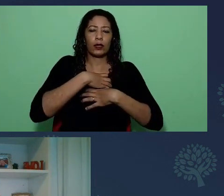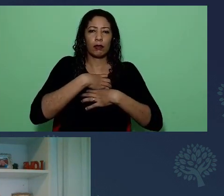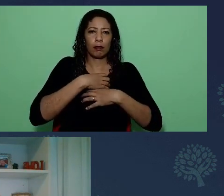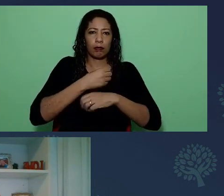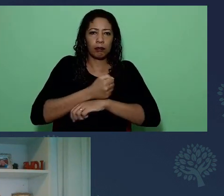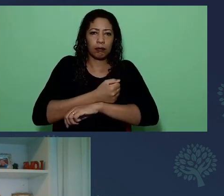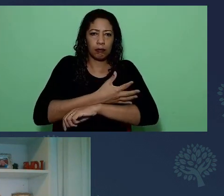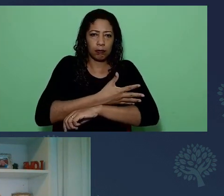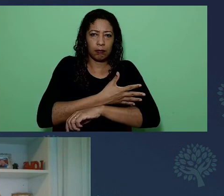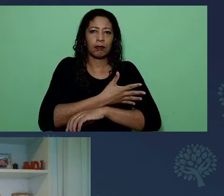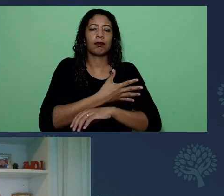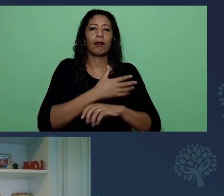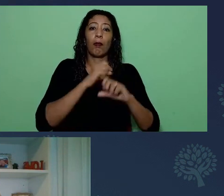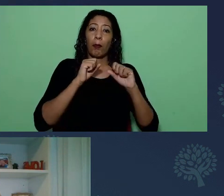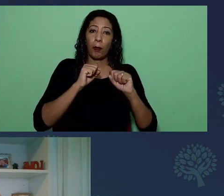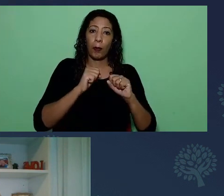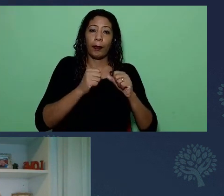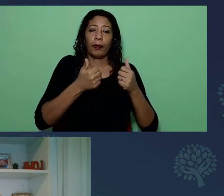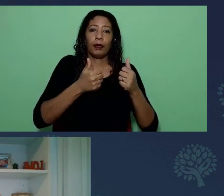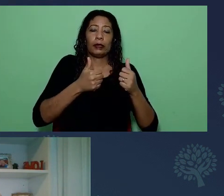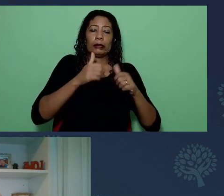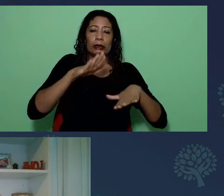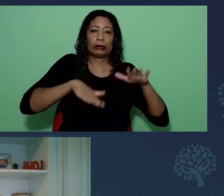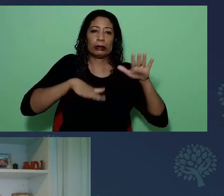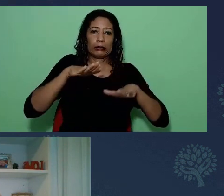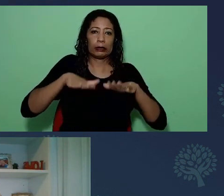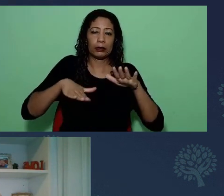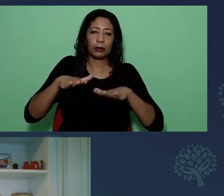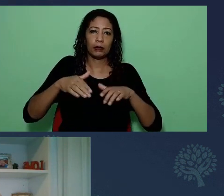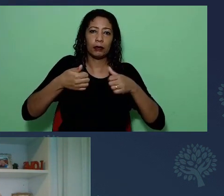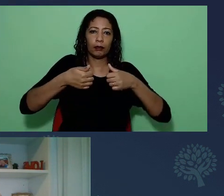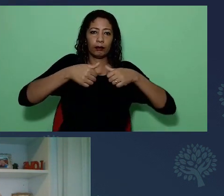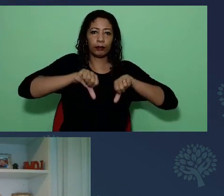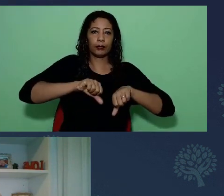de descontrole clínico da doença, então existe até dentro dos